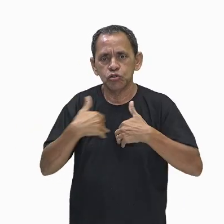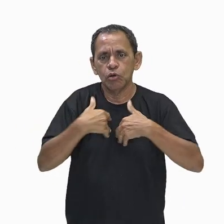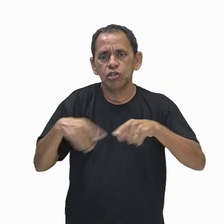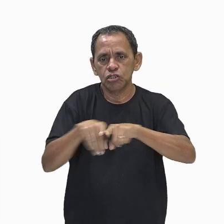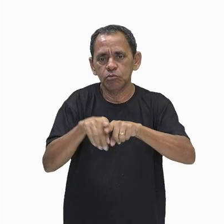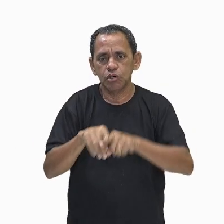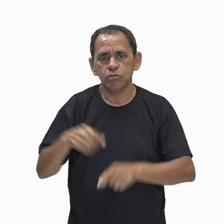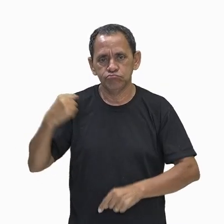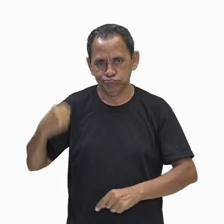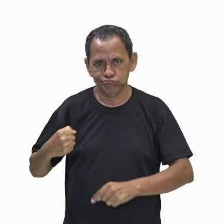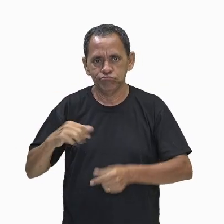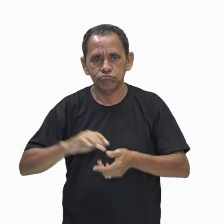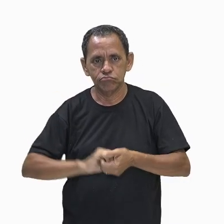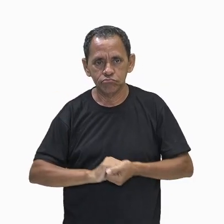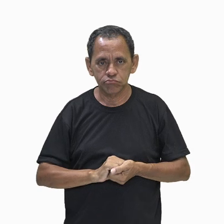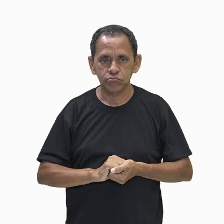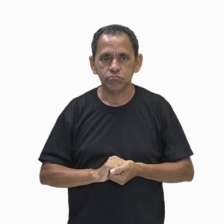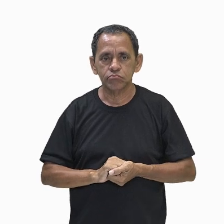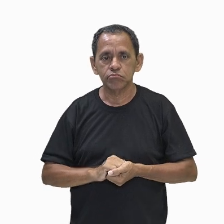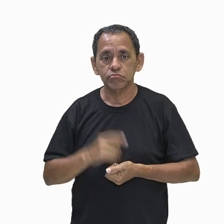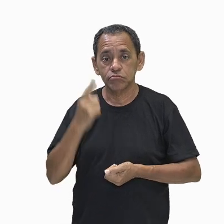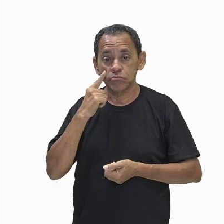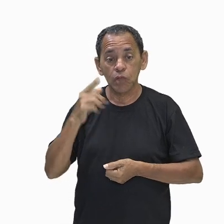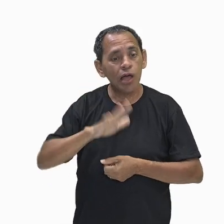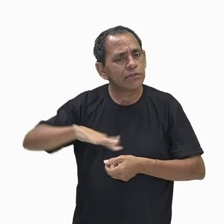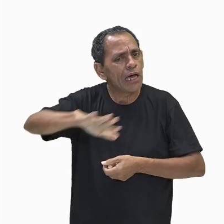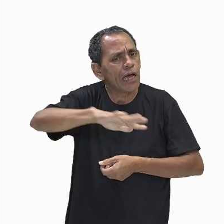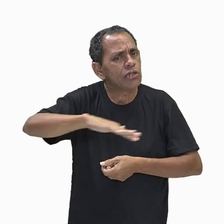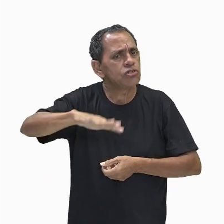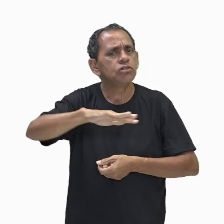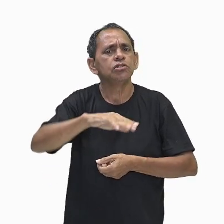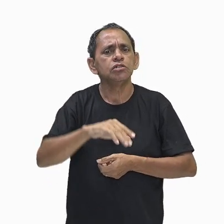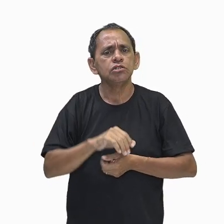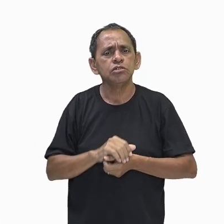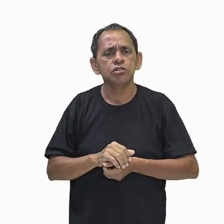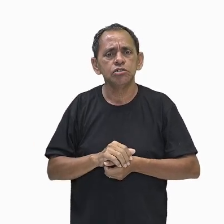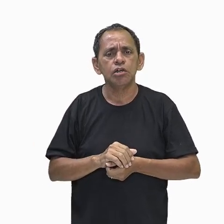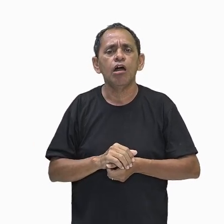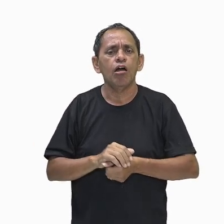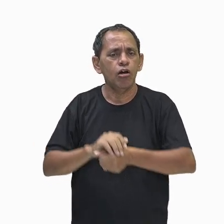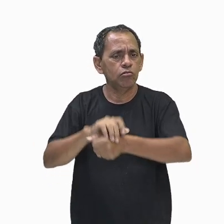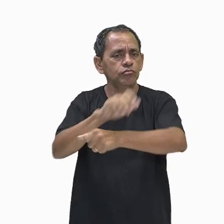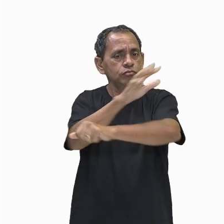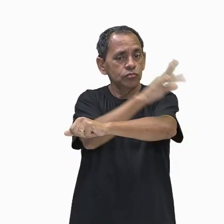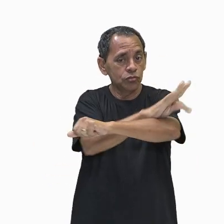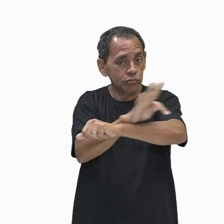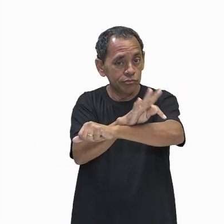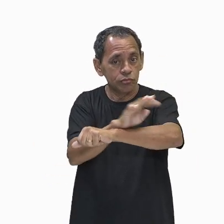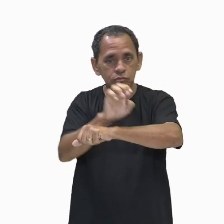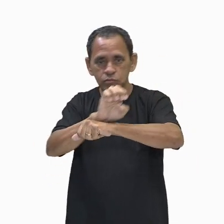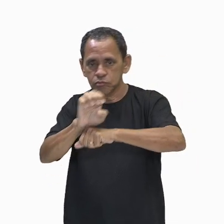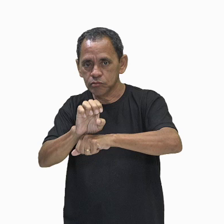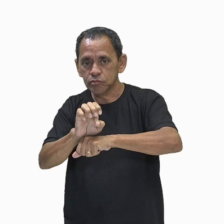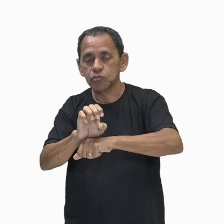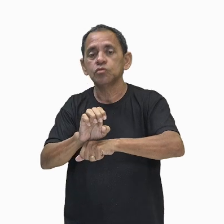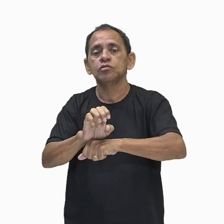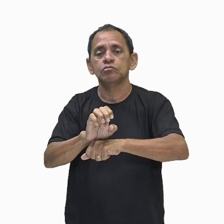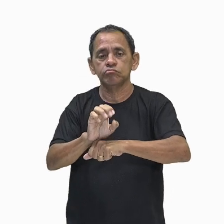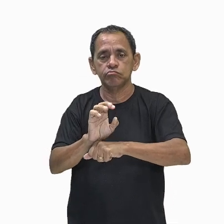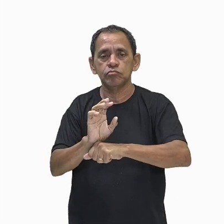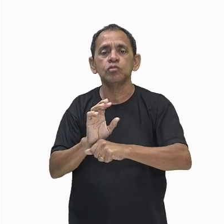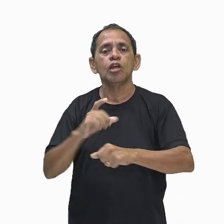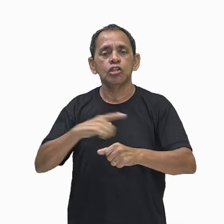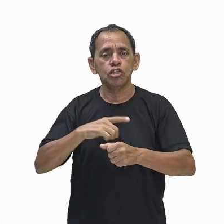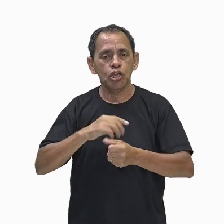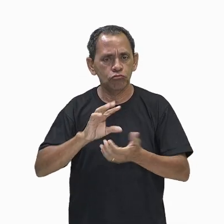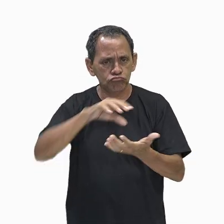ver, não é mesmo aí, essa região então entre os rios Tigre e Eufrates abrigou aí diversos povos